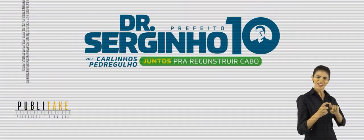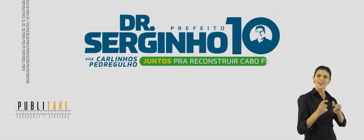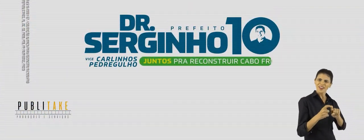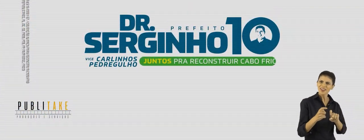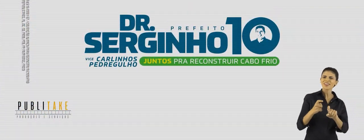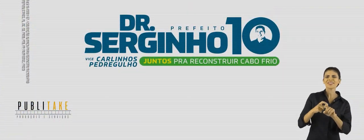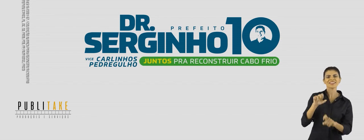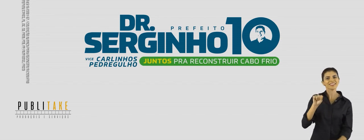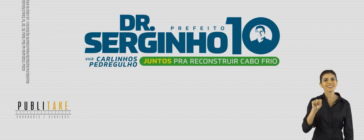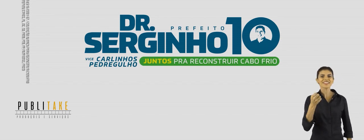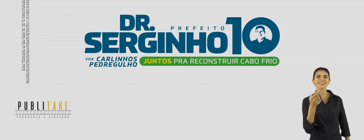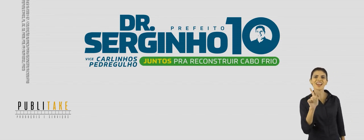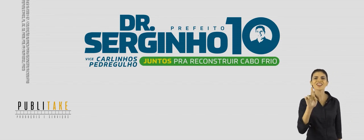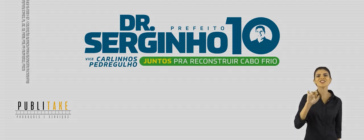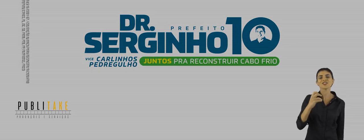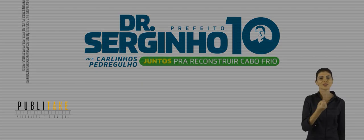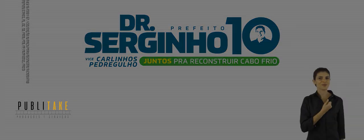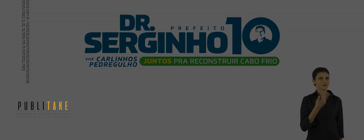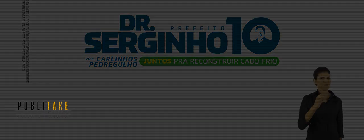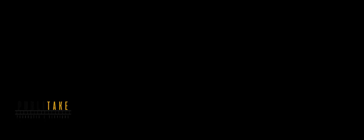Doutor Serginho!